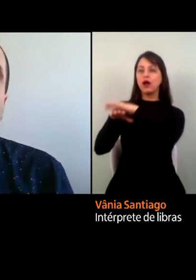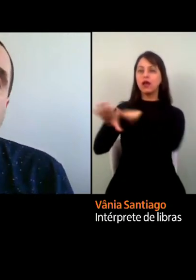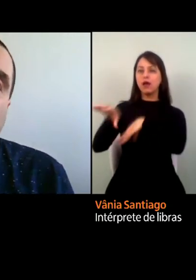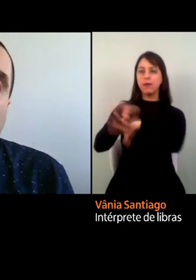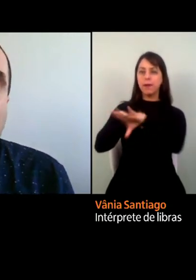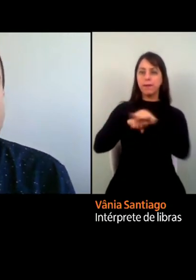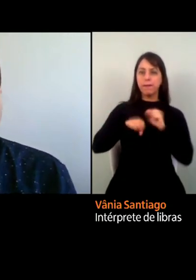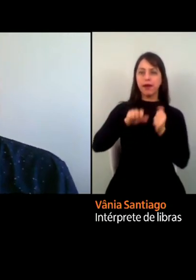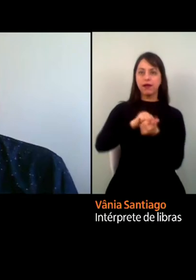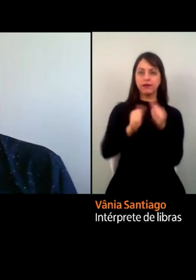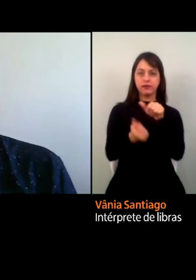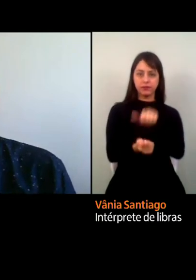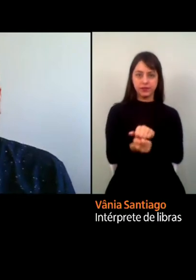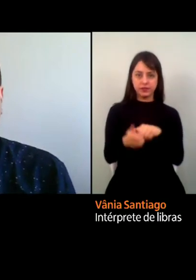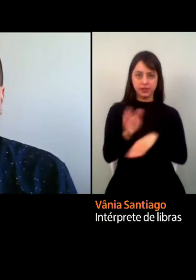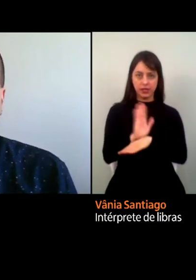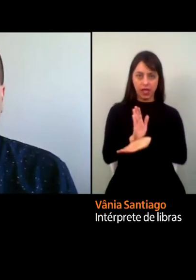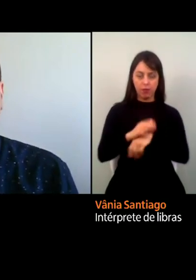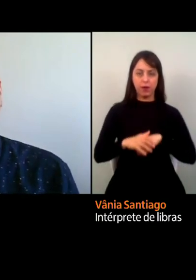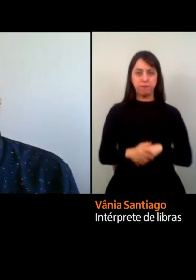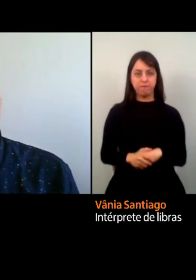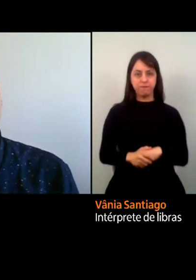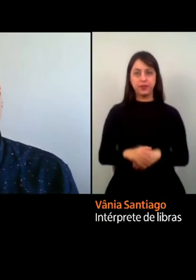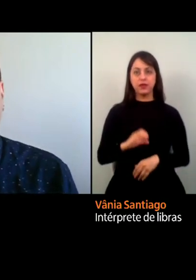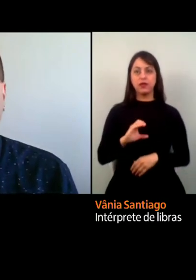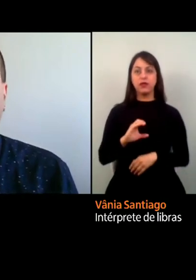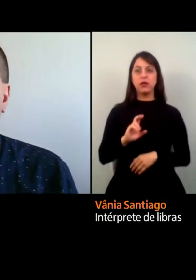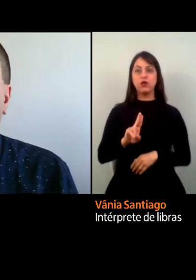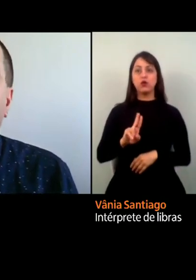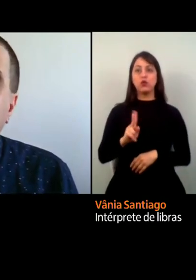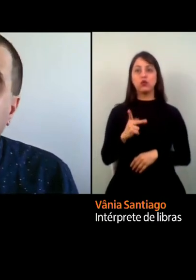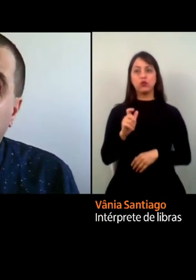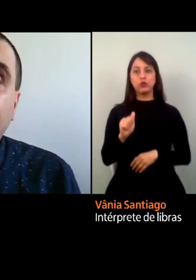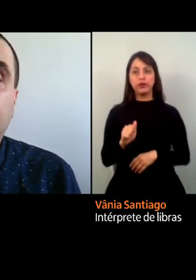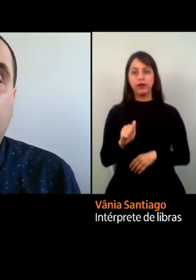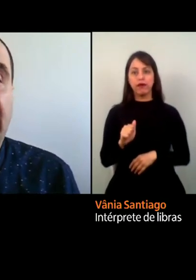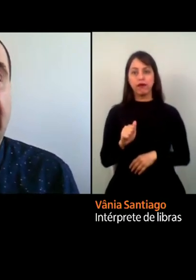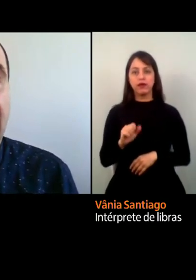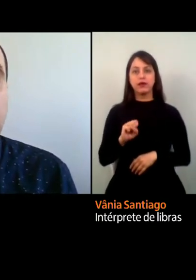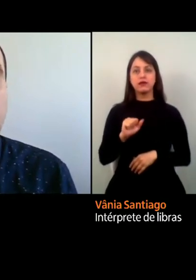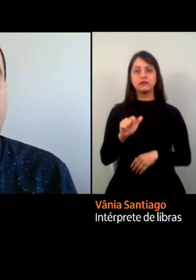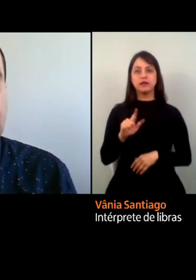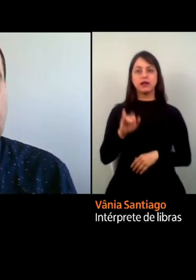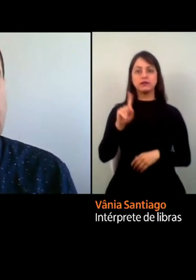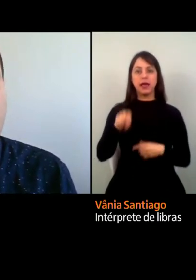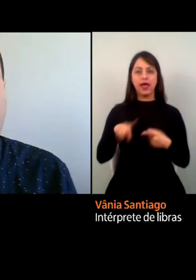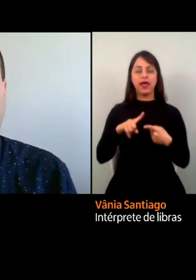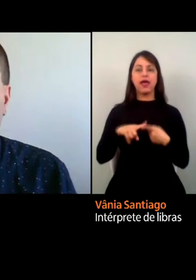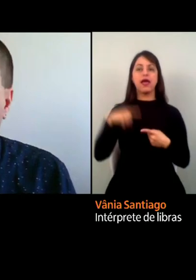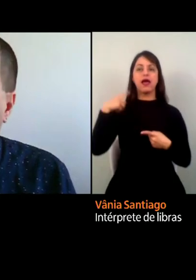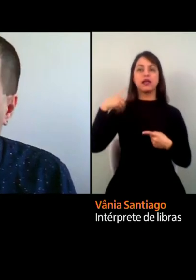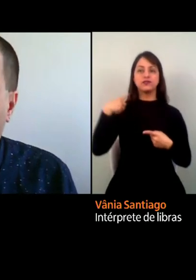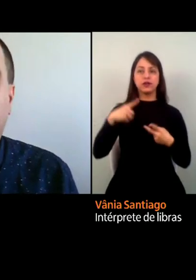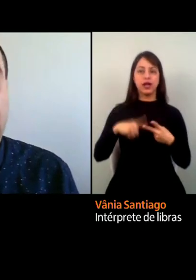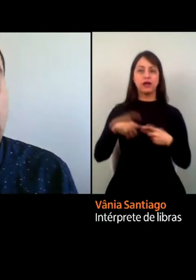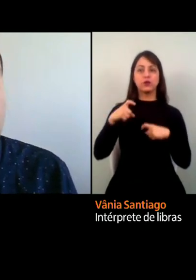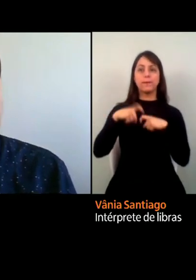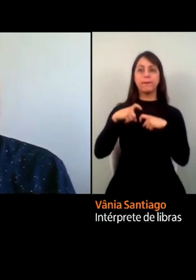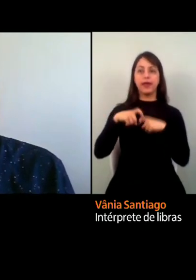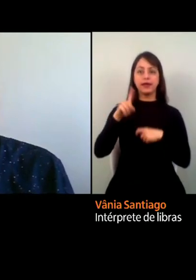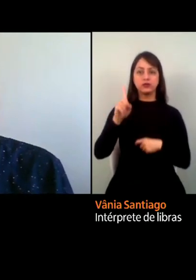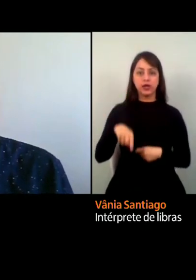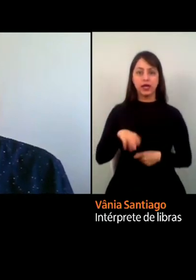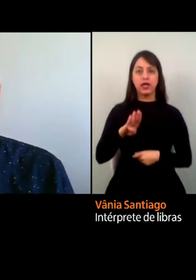prestidigitador, advogado, médico, bicheiro e comerciante do mercado exibidor de